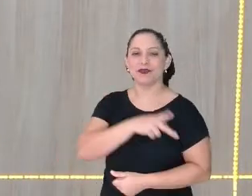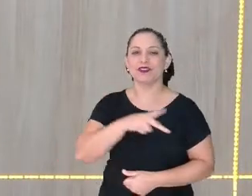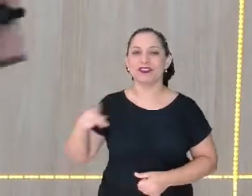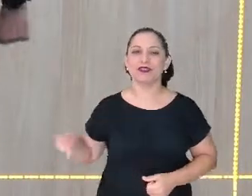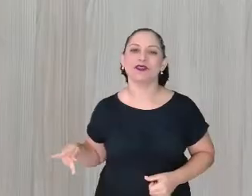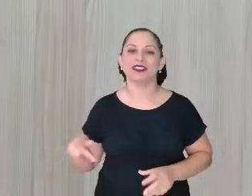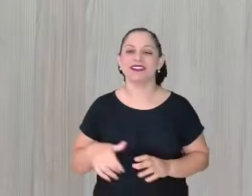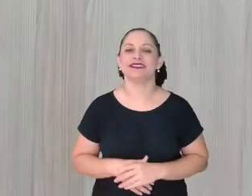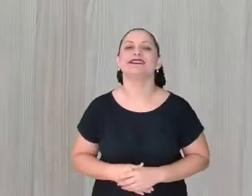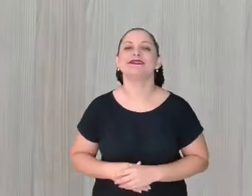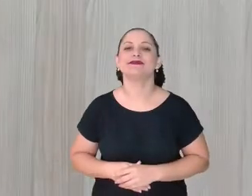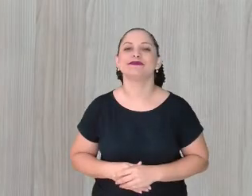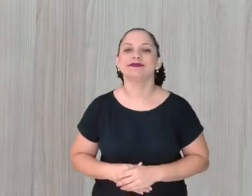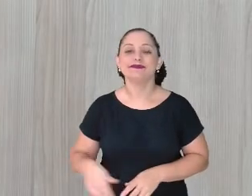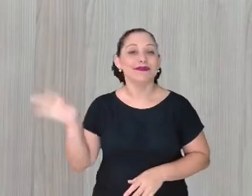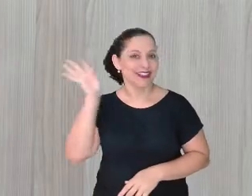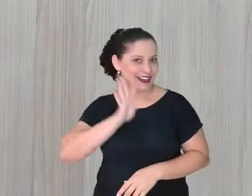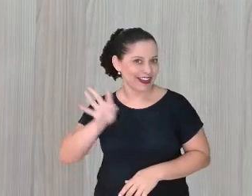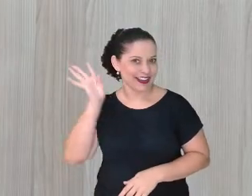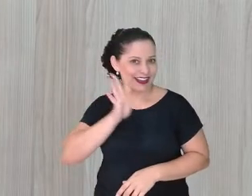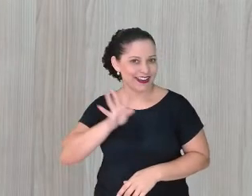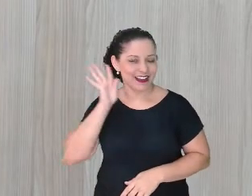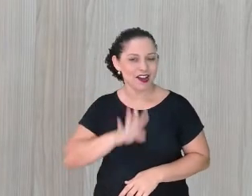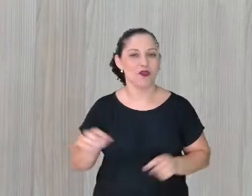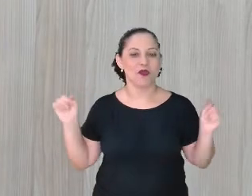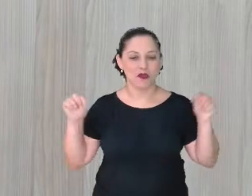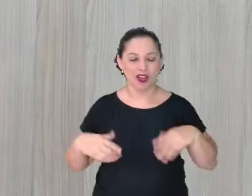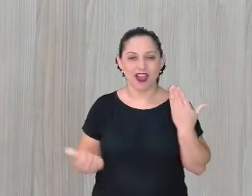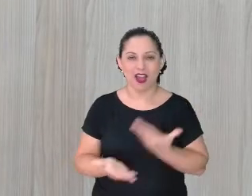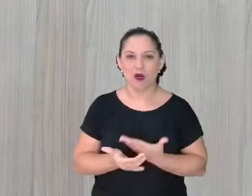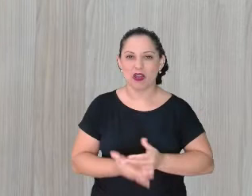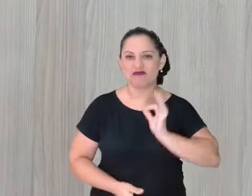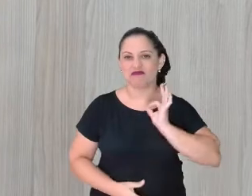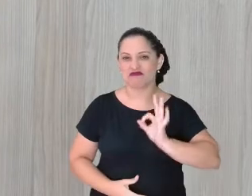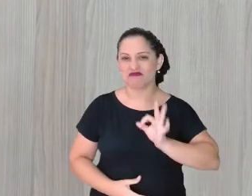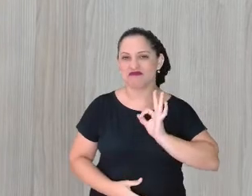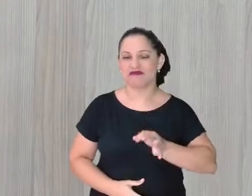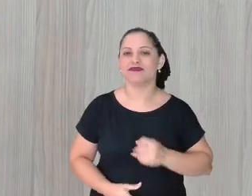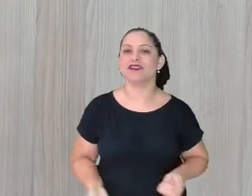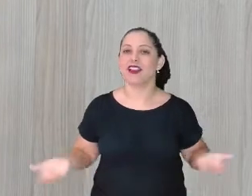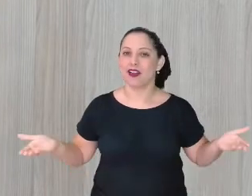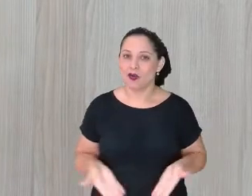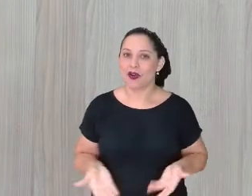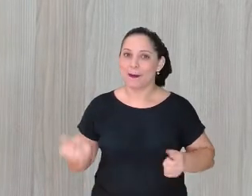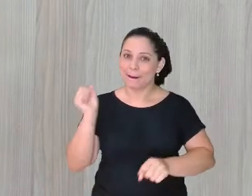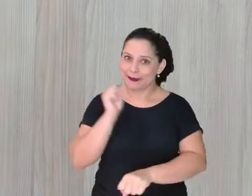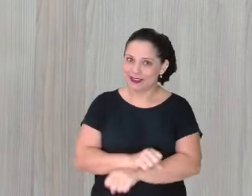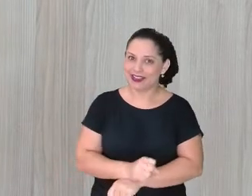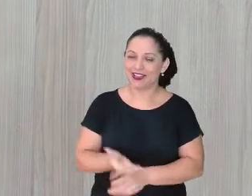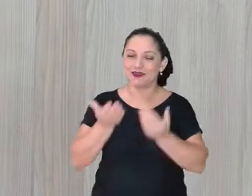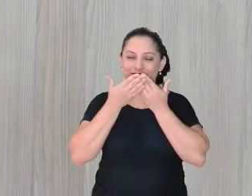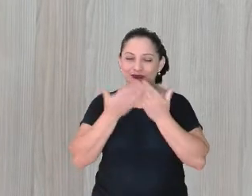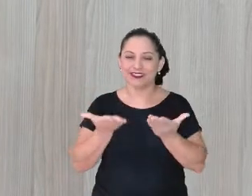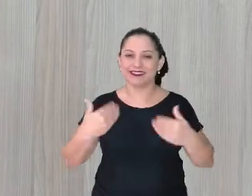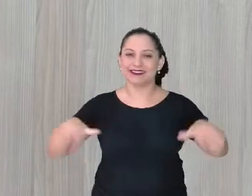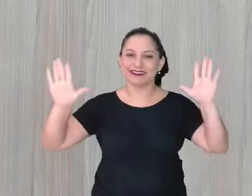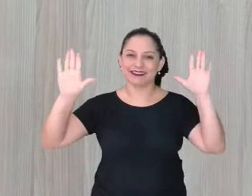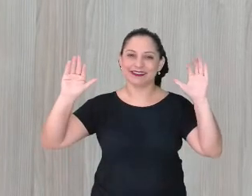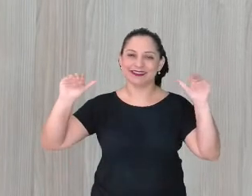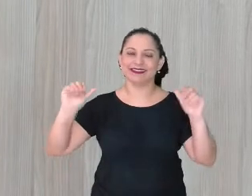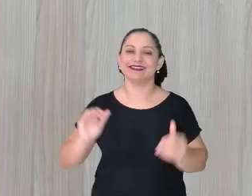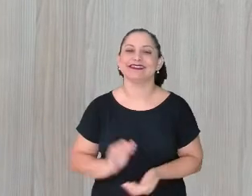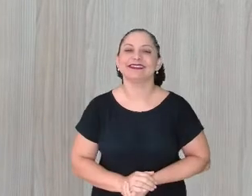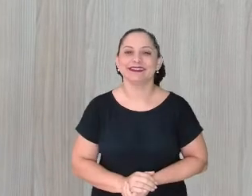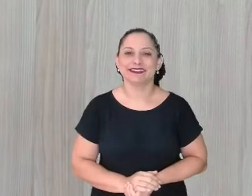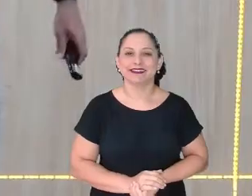do meu povo. Opa, que legal, gente. Massa aula. Vamos ficando por aqui. Um beijo e até a próxima semana.